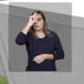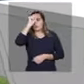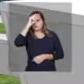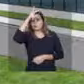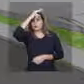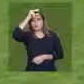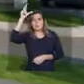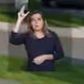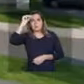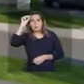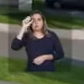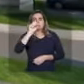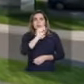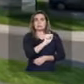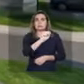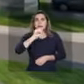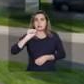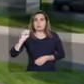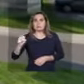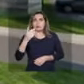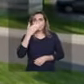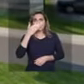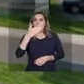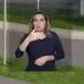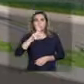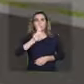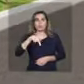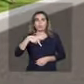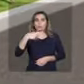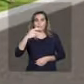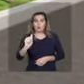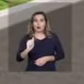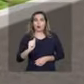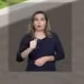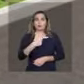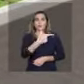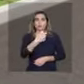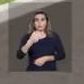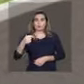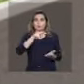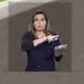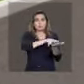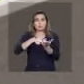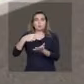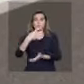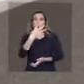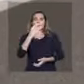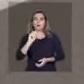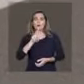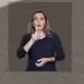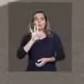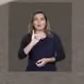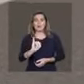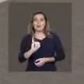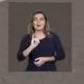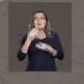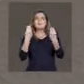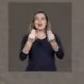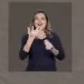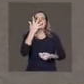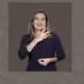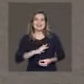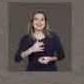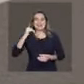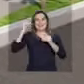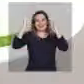novo Hospital Municipal de Natal em frente à UPA da Cidade Satélite, com 200 leitos e 40